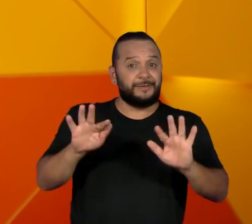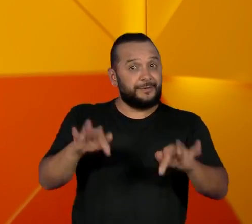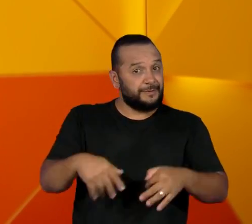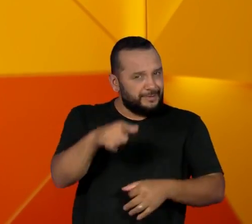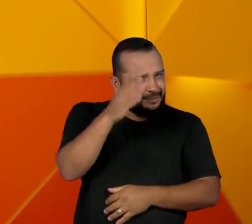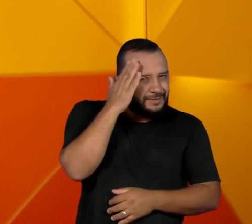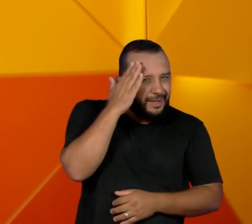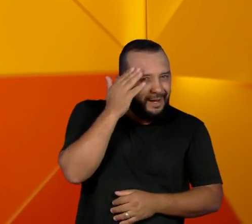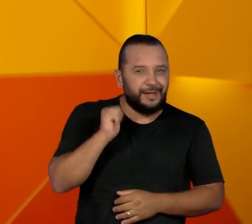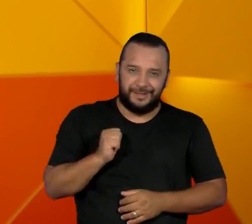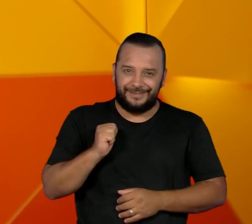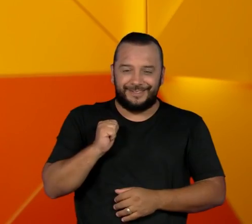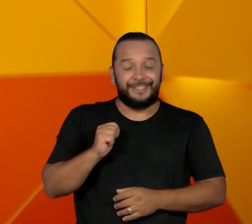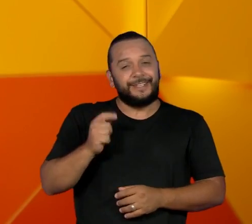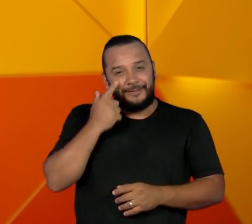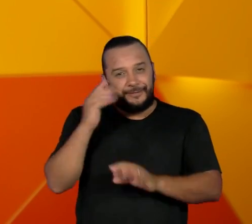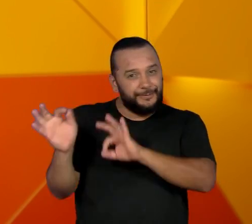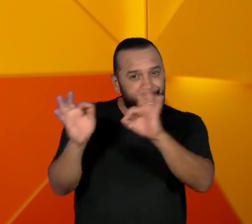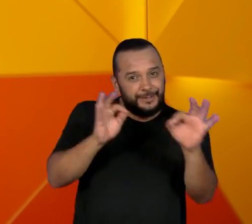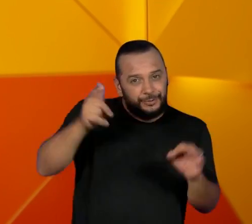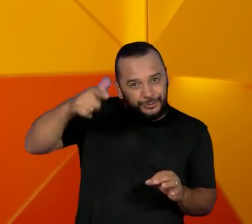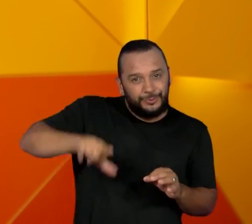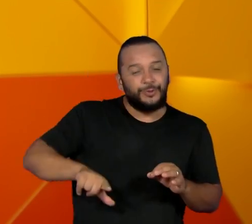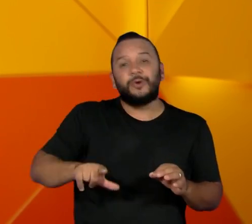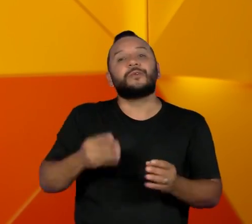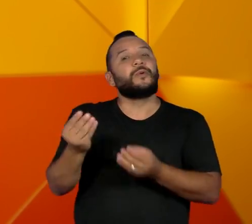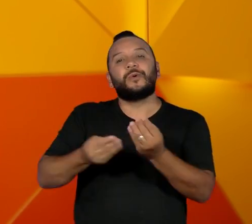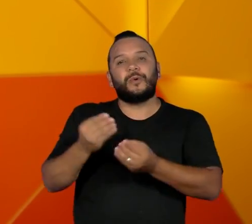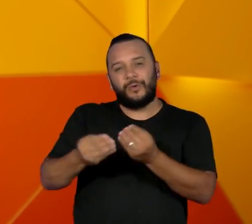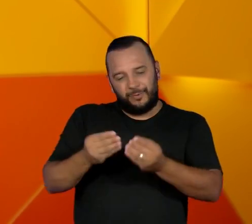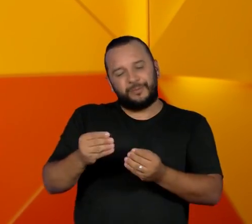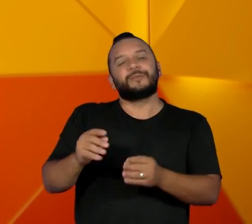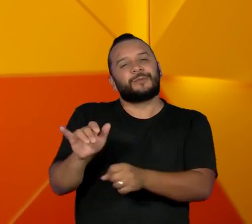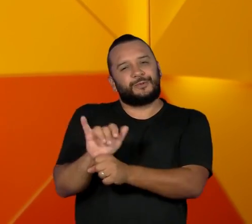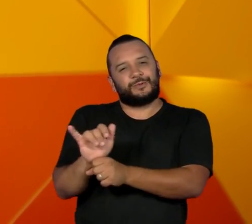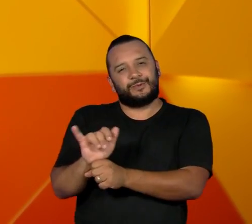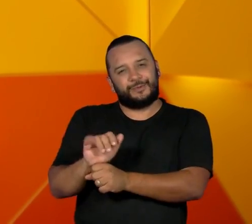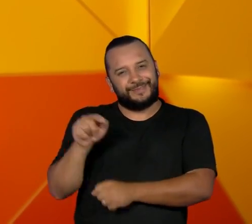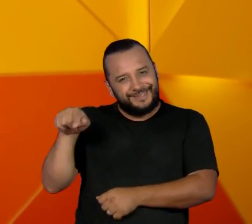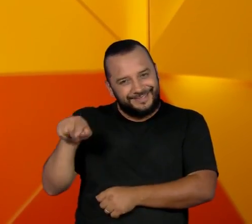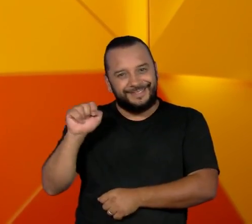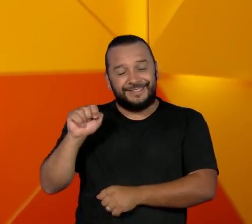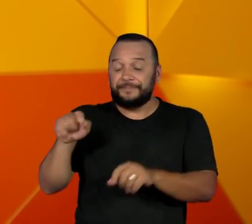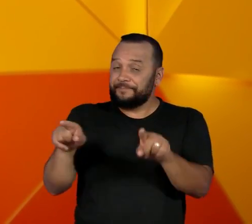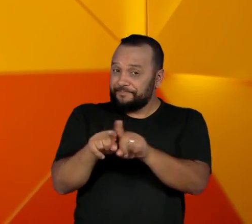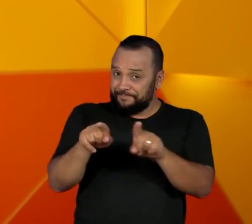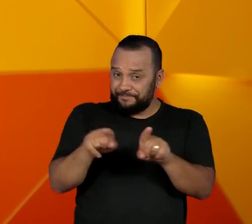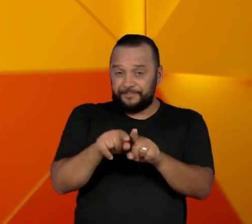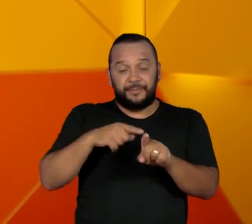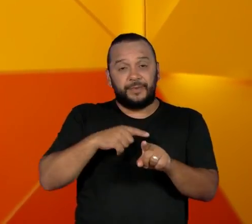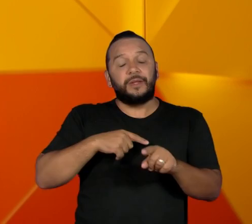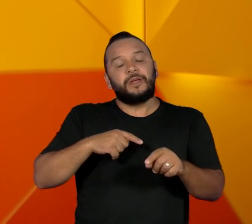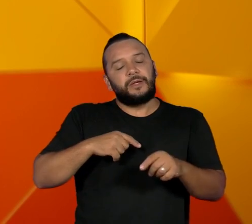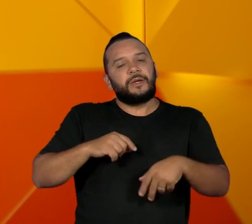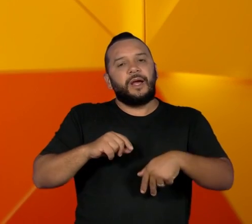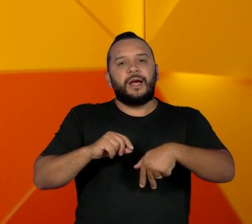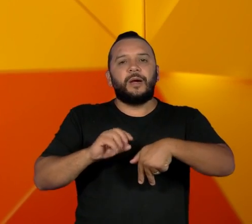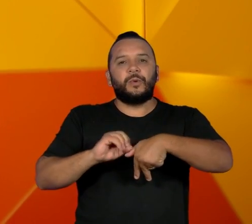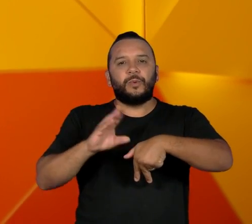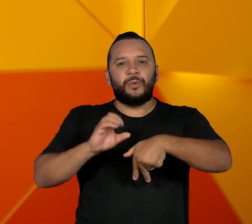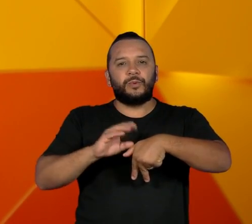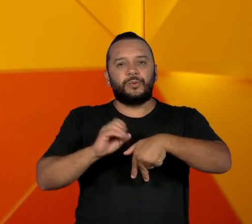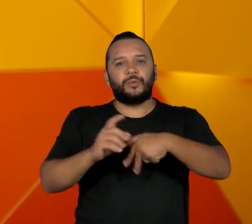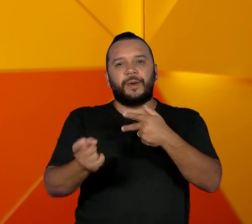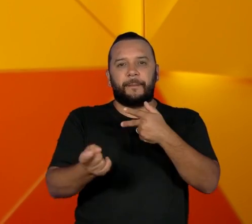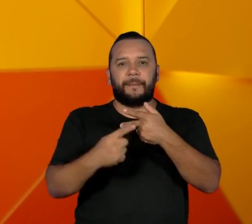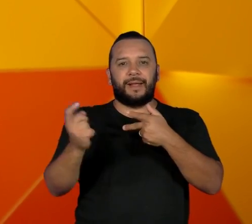você já sabe que pode rever todo o nosso conteúdo acessando o nosso canal no YouTube ou no Cultura Play. Semana que vem